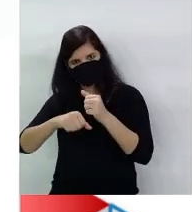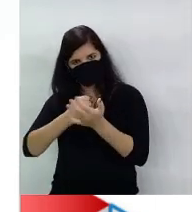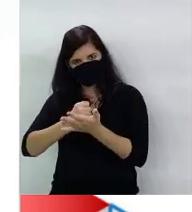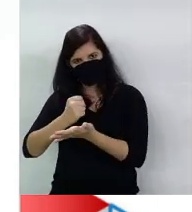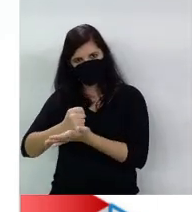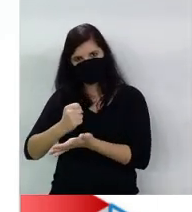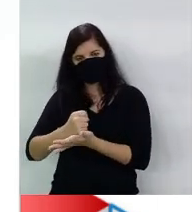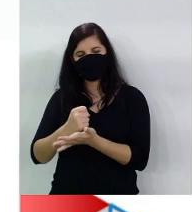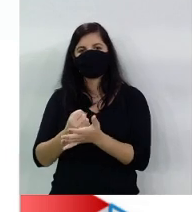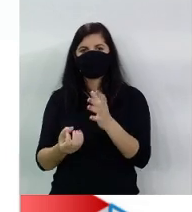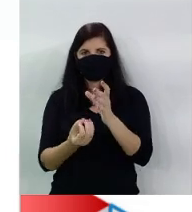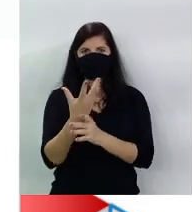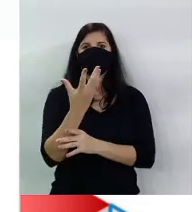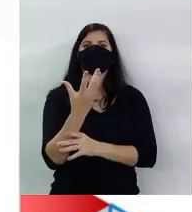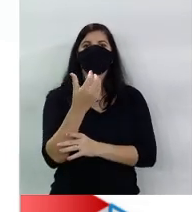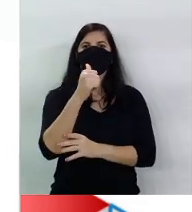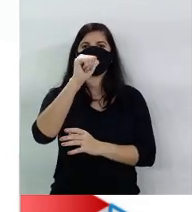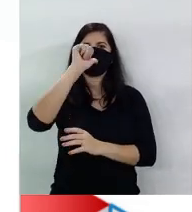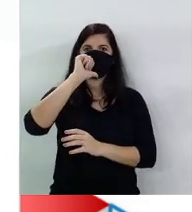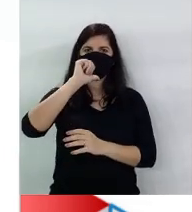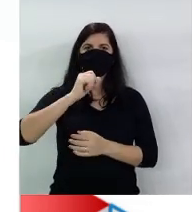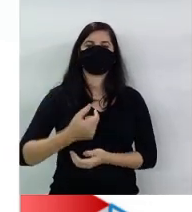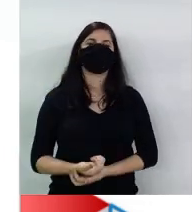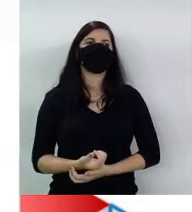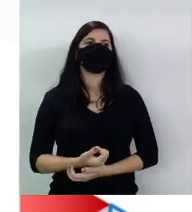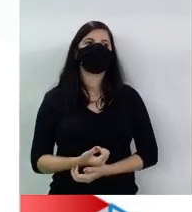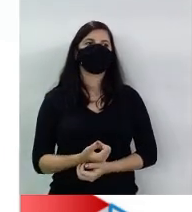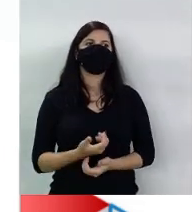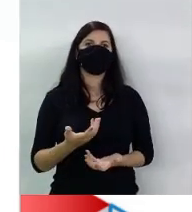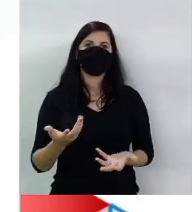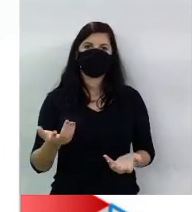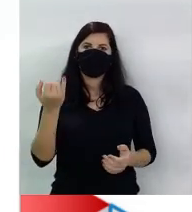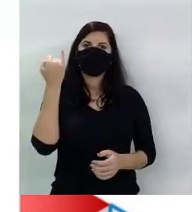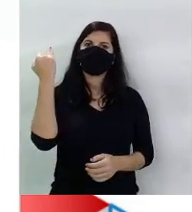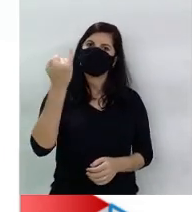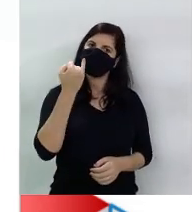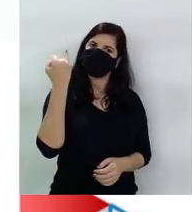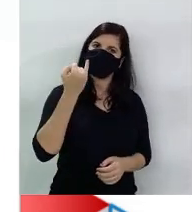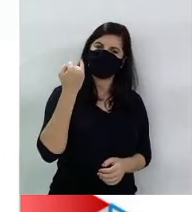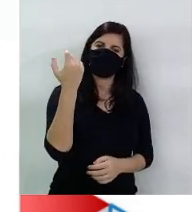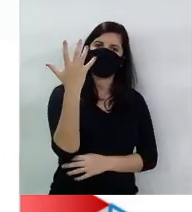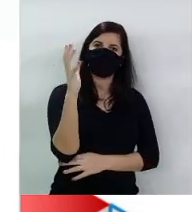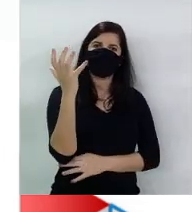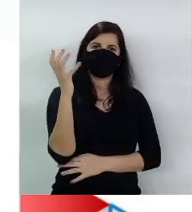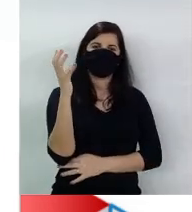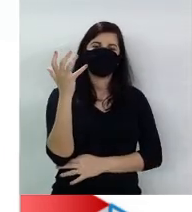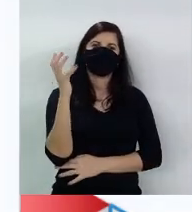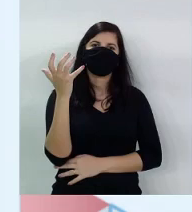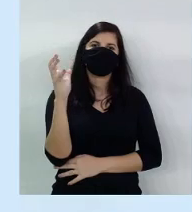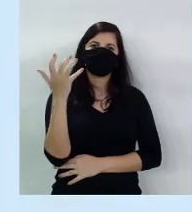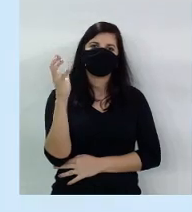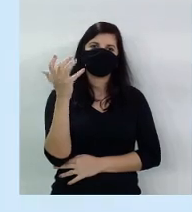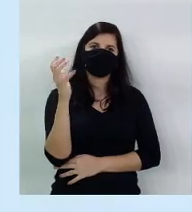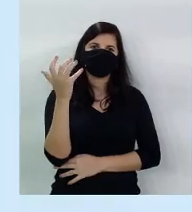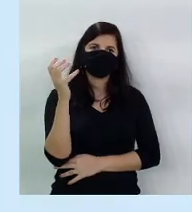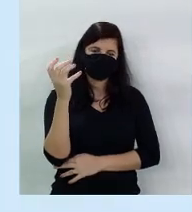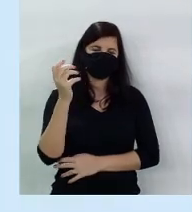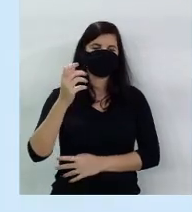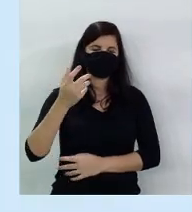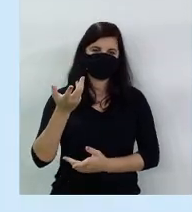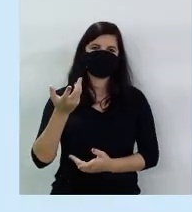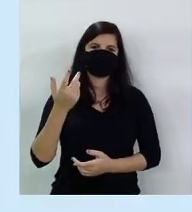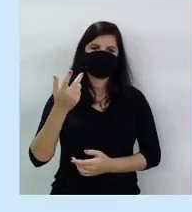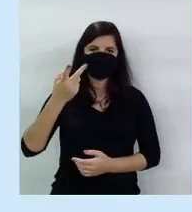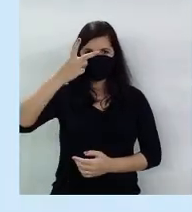da Jurema. Então, olhando aqui, vejam só, a importância dessa árvore